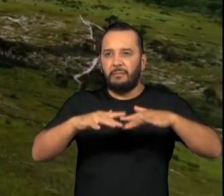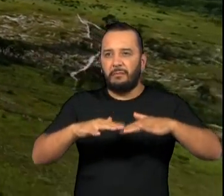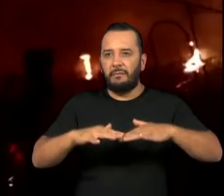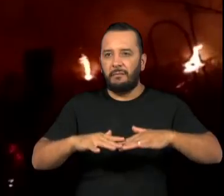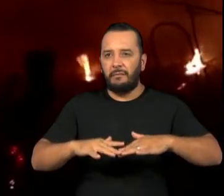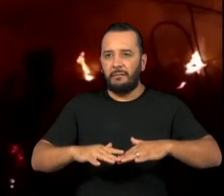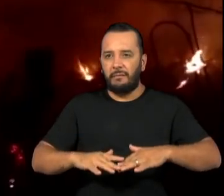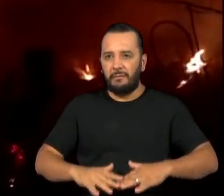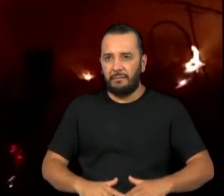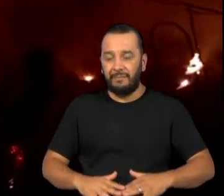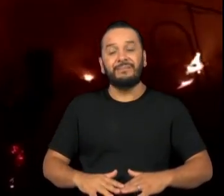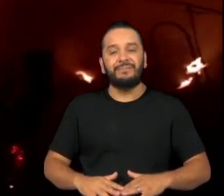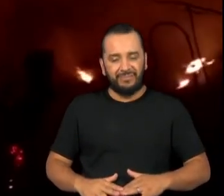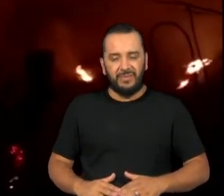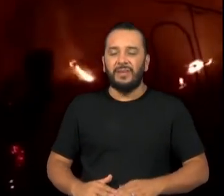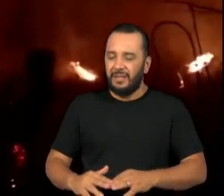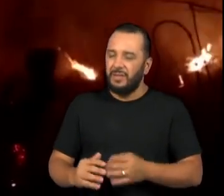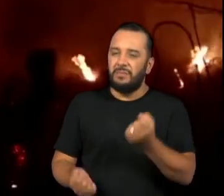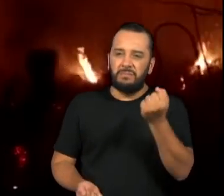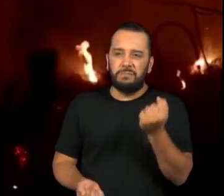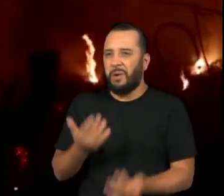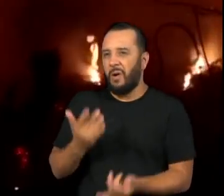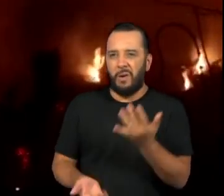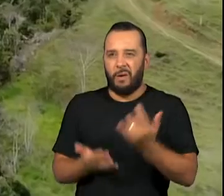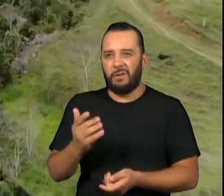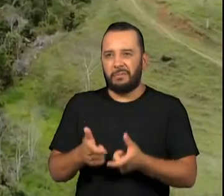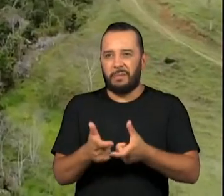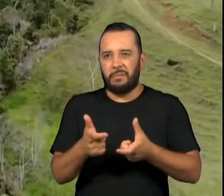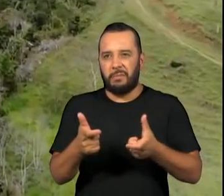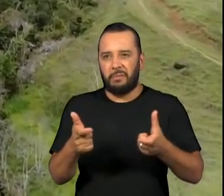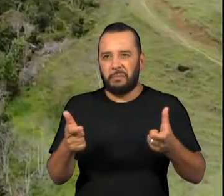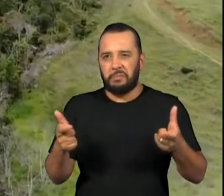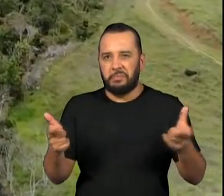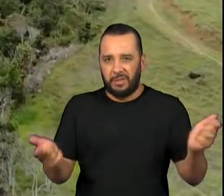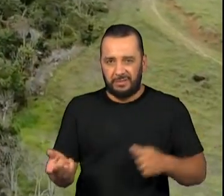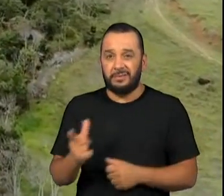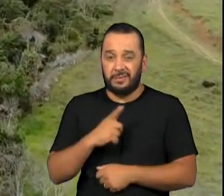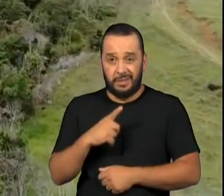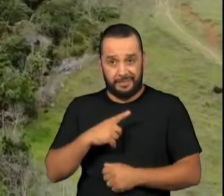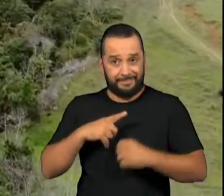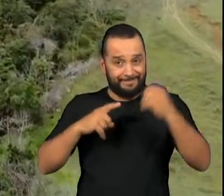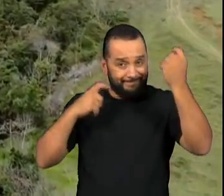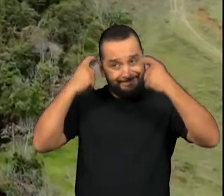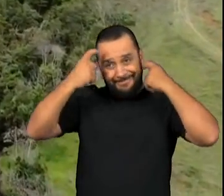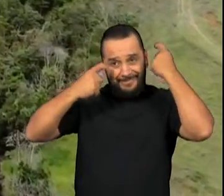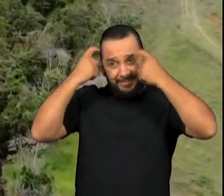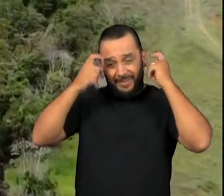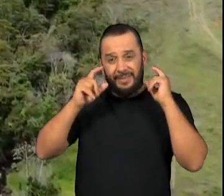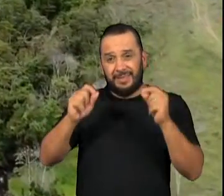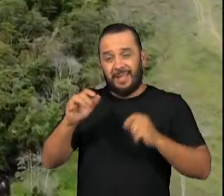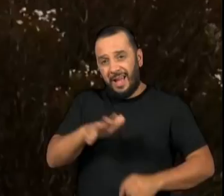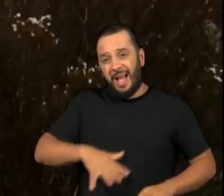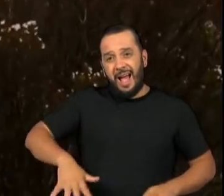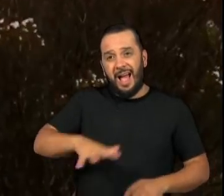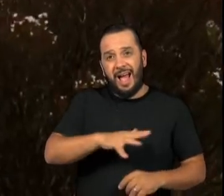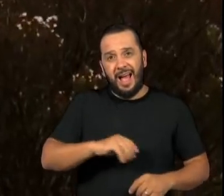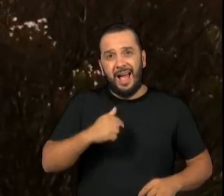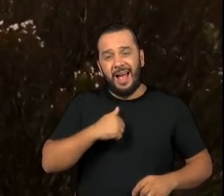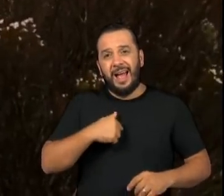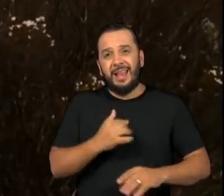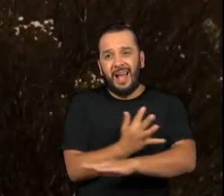diminuiu. E os focos de incêndio aumentaram. A maior preocupação é que áreas de Caatinga